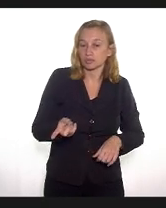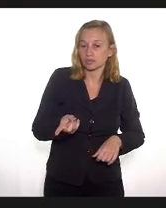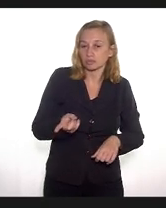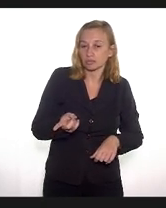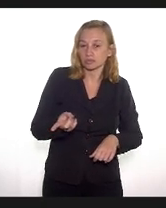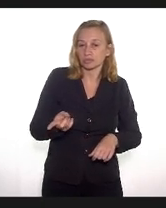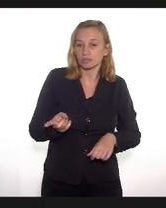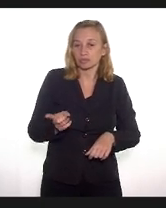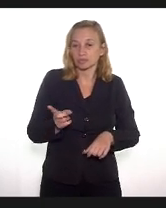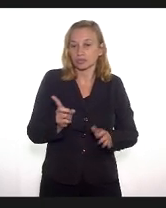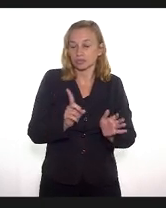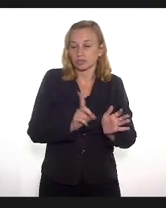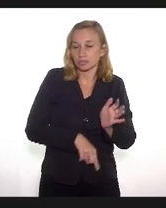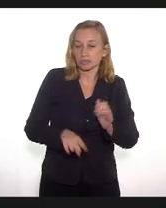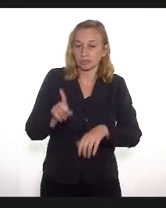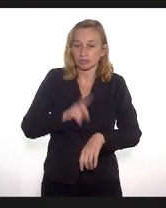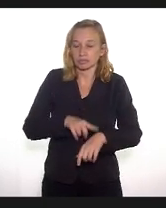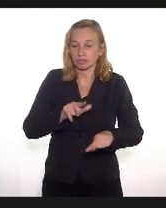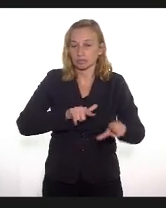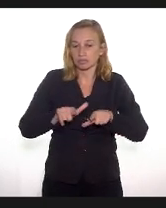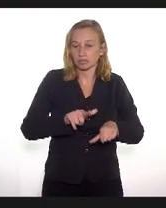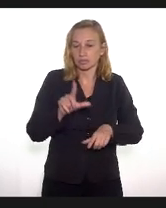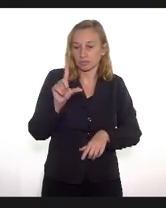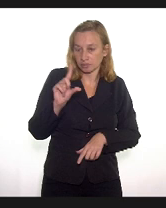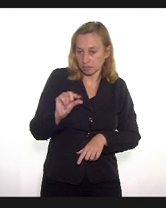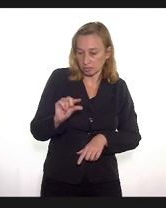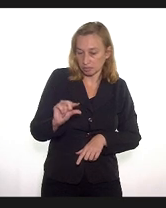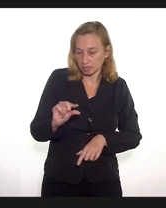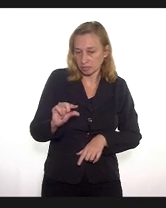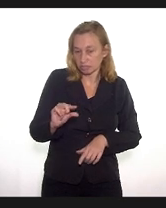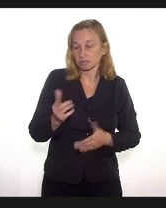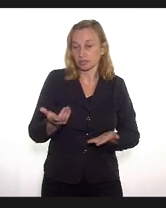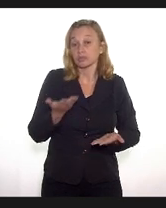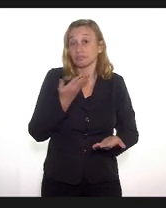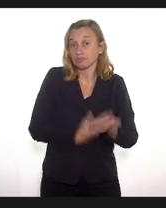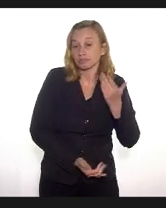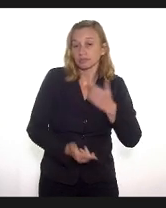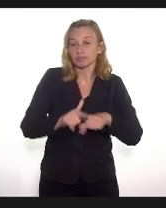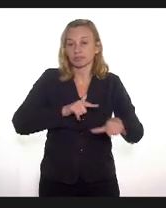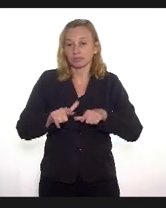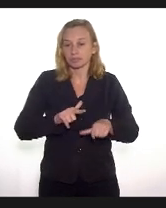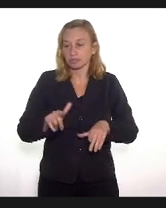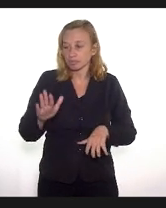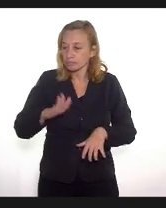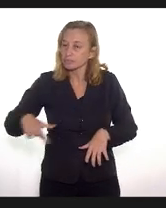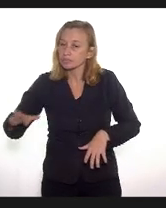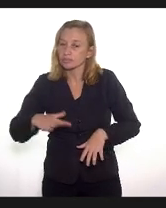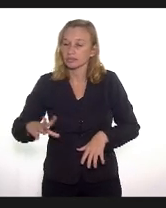na fundação, vão saindo, vão perdendo profissionais altamente gabaritados para o mercado privado.